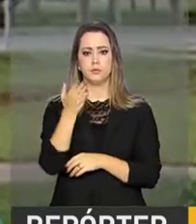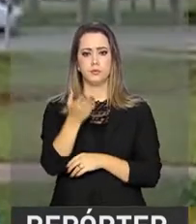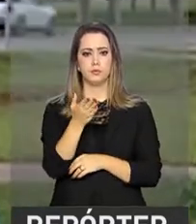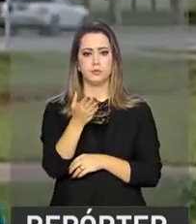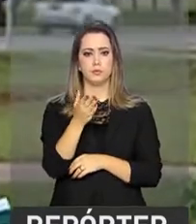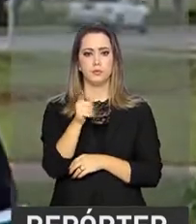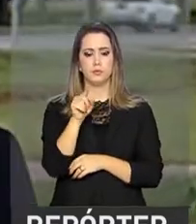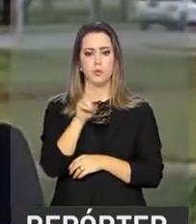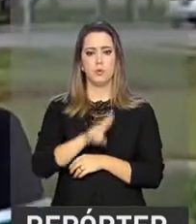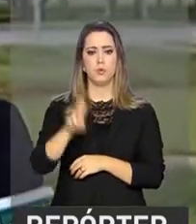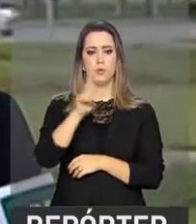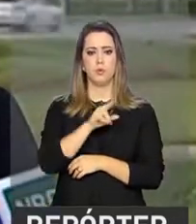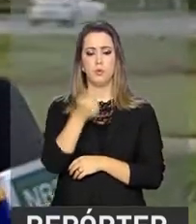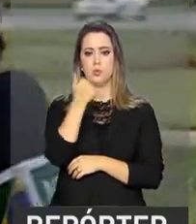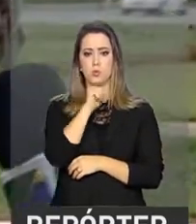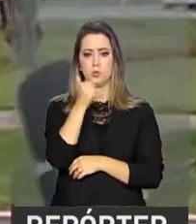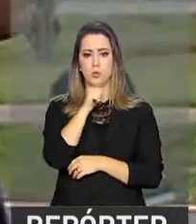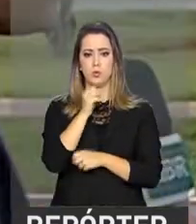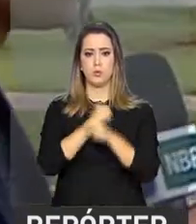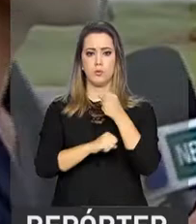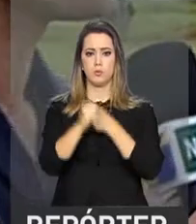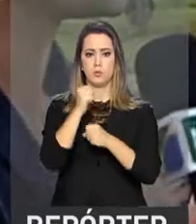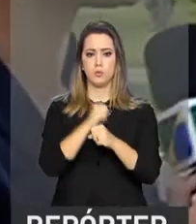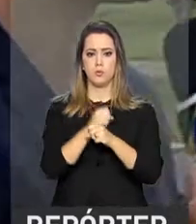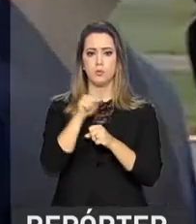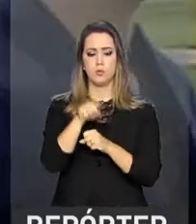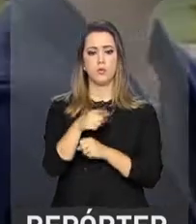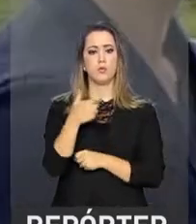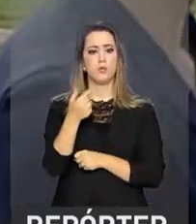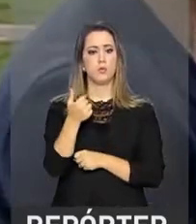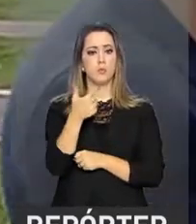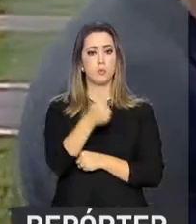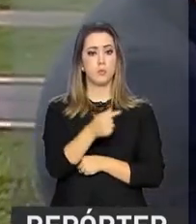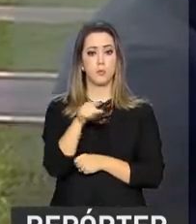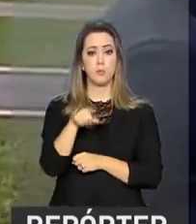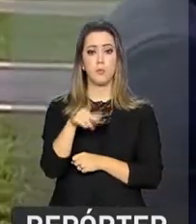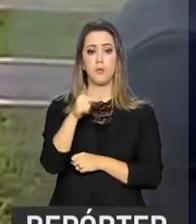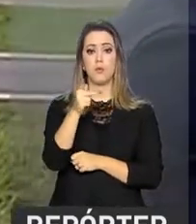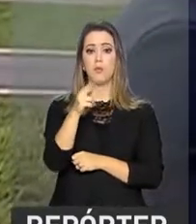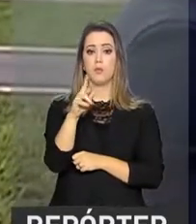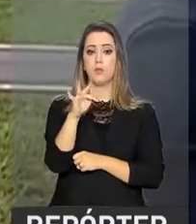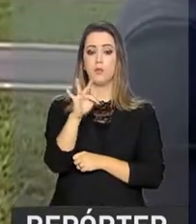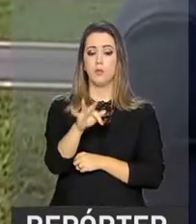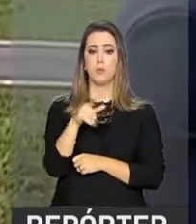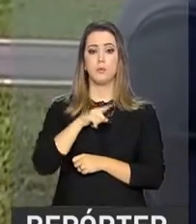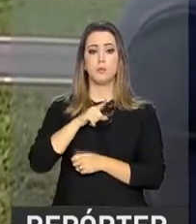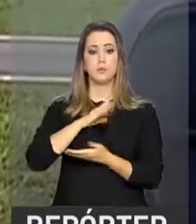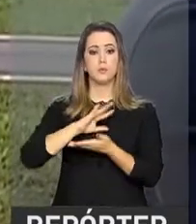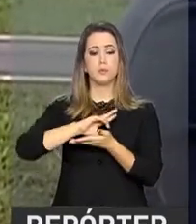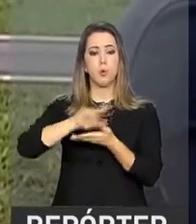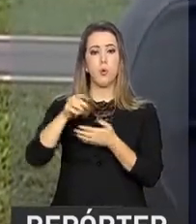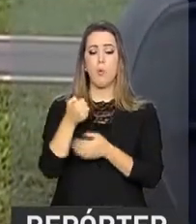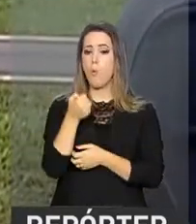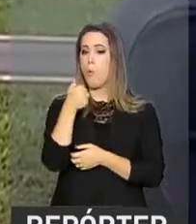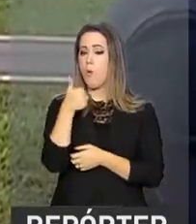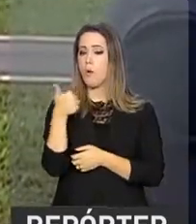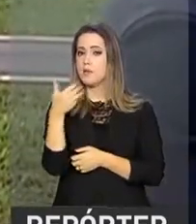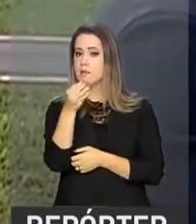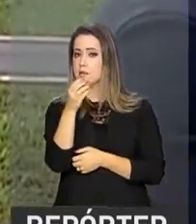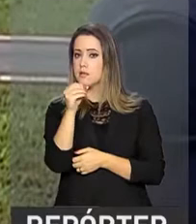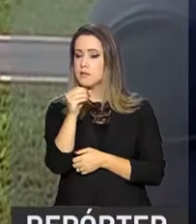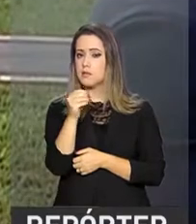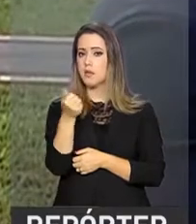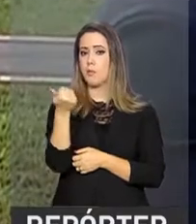falou em uso do álcool. No ano passado, no carnaval de 2017, a PRF realizou quase 100 mil testes